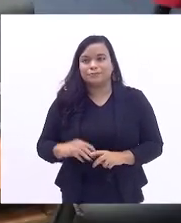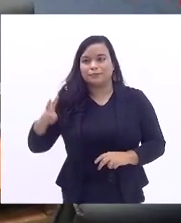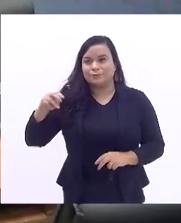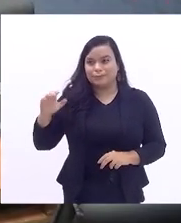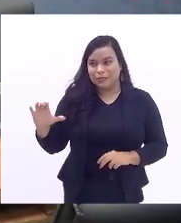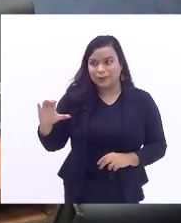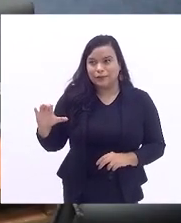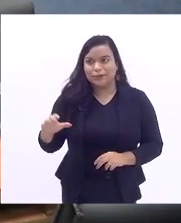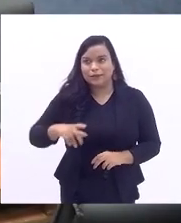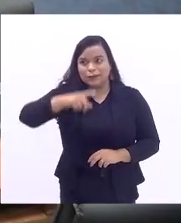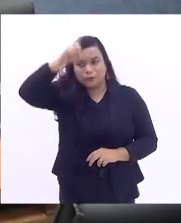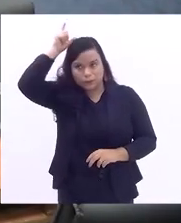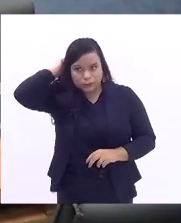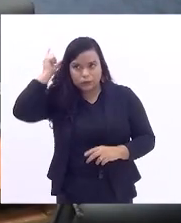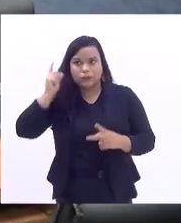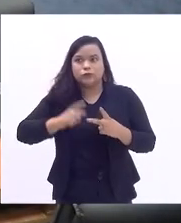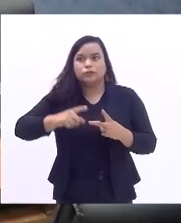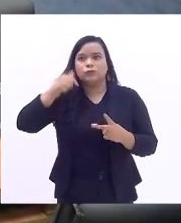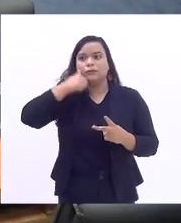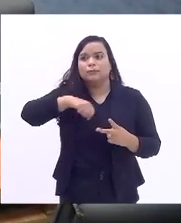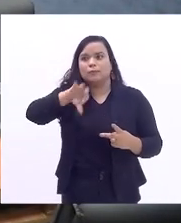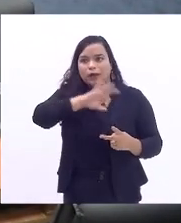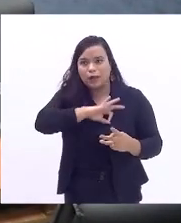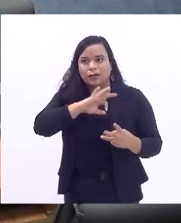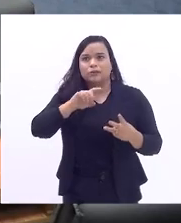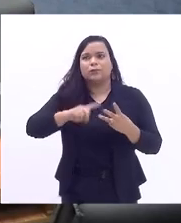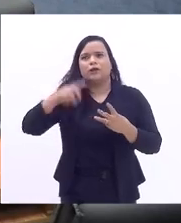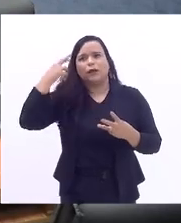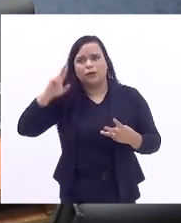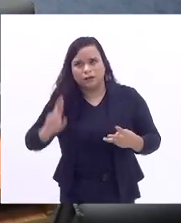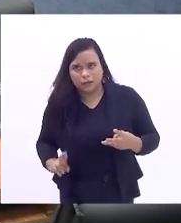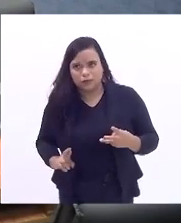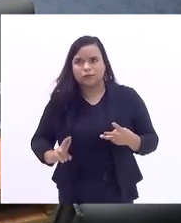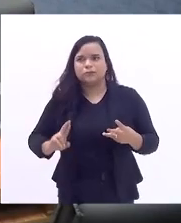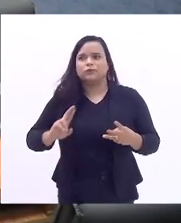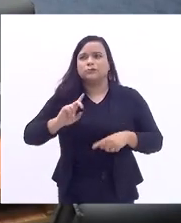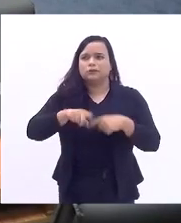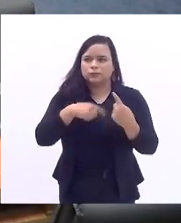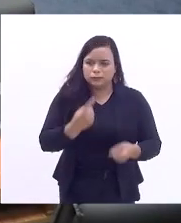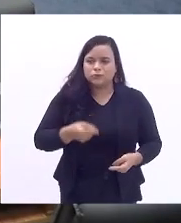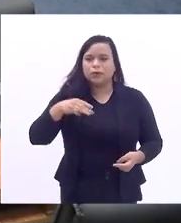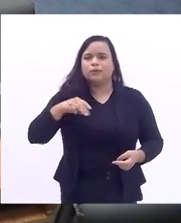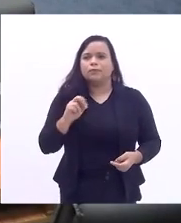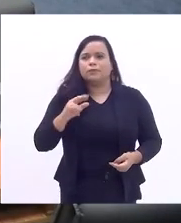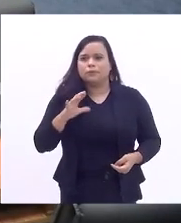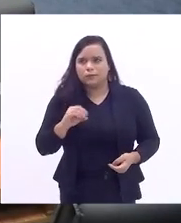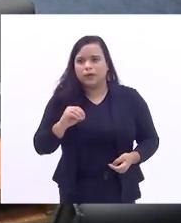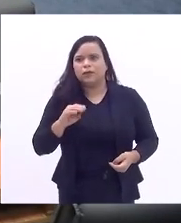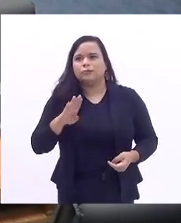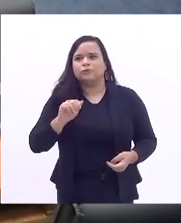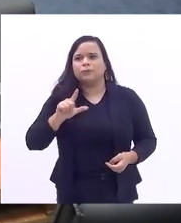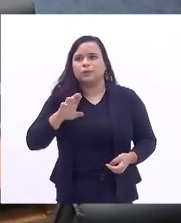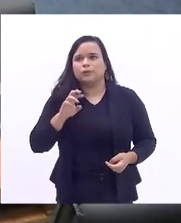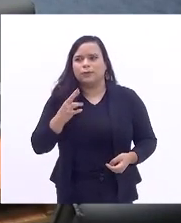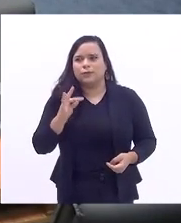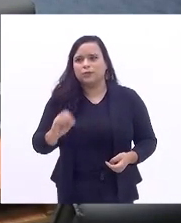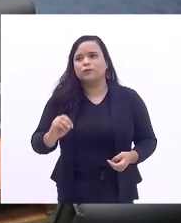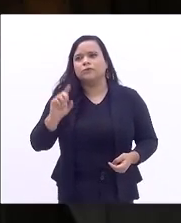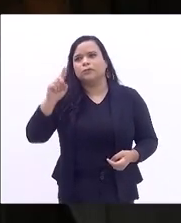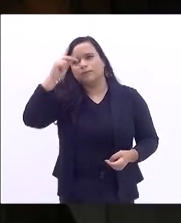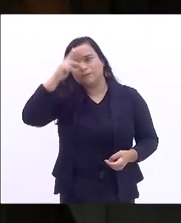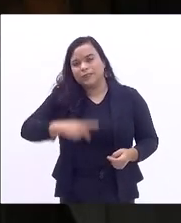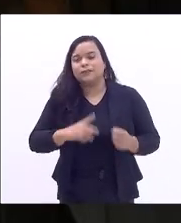mentirosos Paulo Marta e Renata e primeiro e mais coberto Presidente democrático André Ceciliano